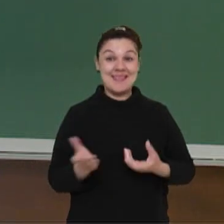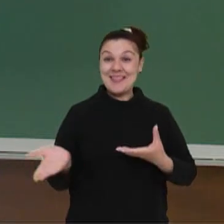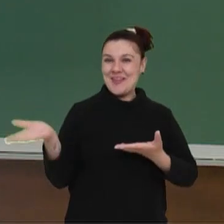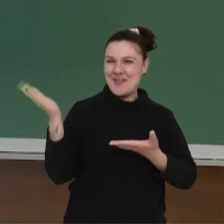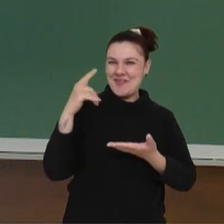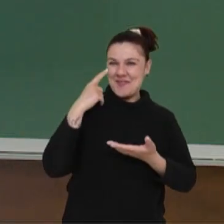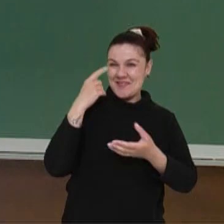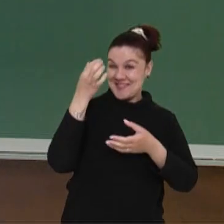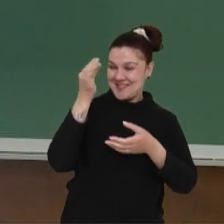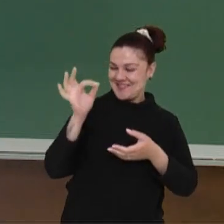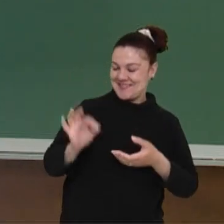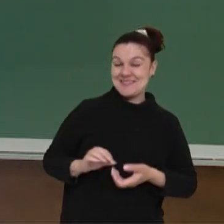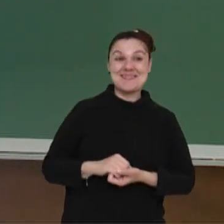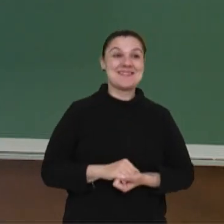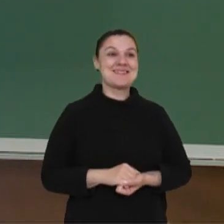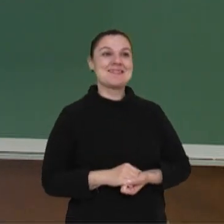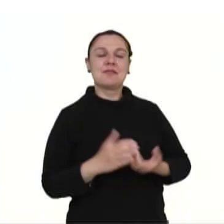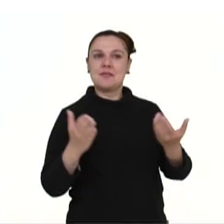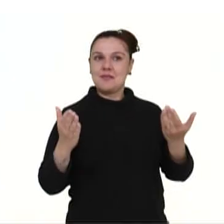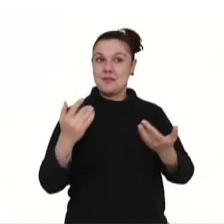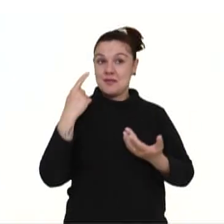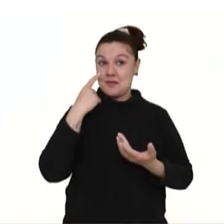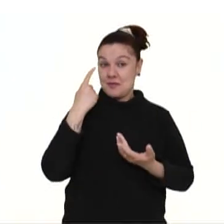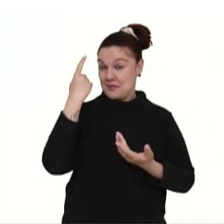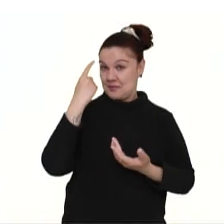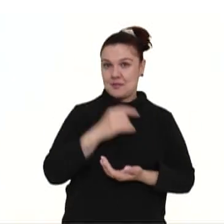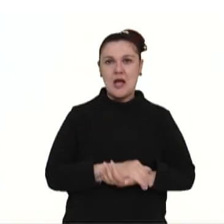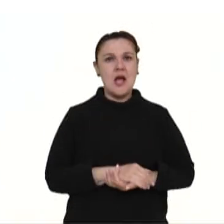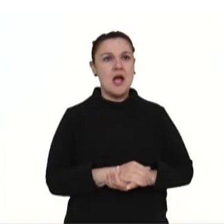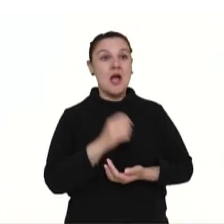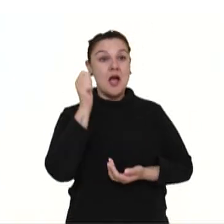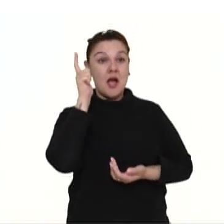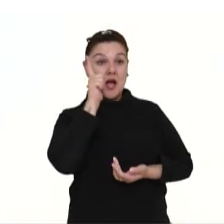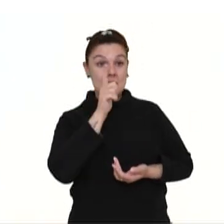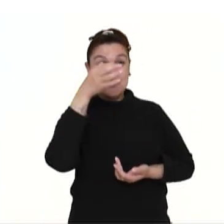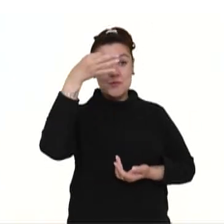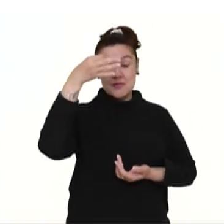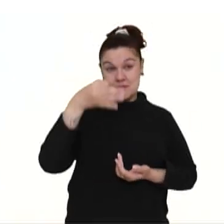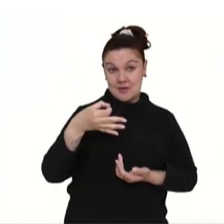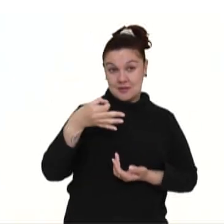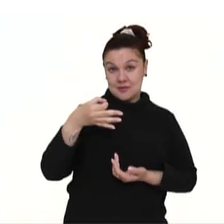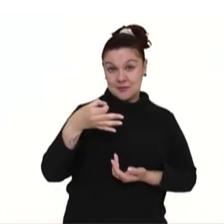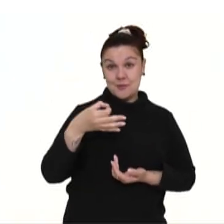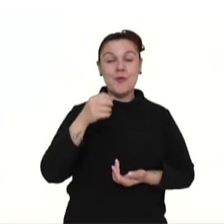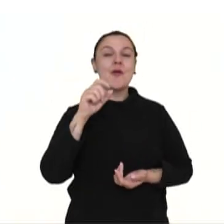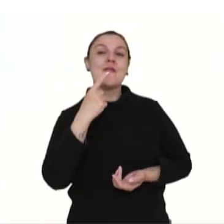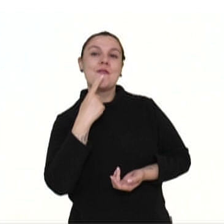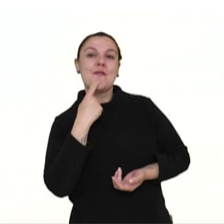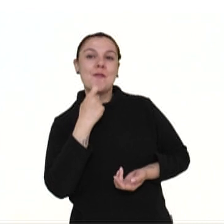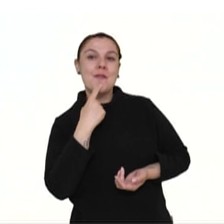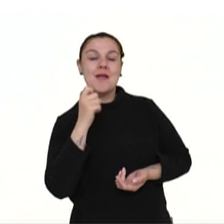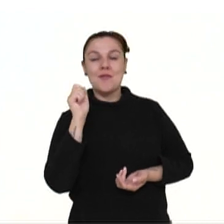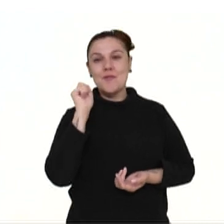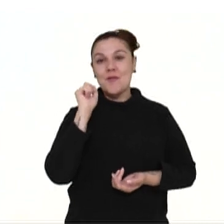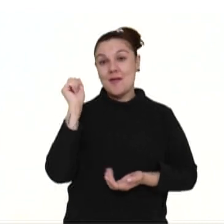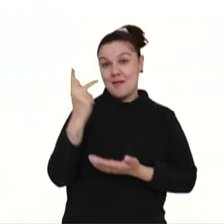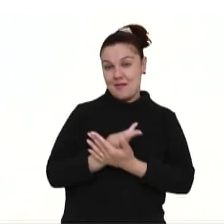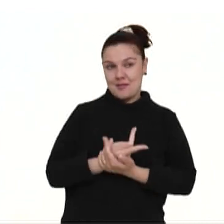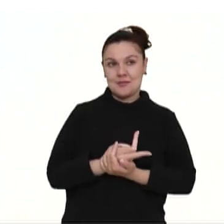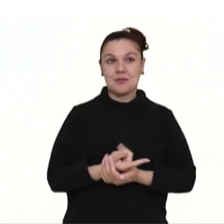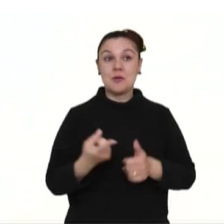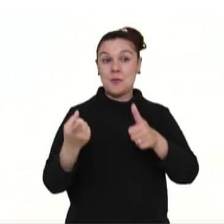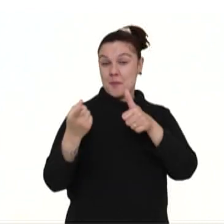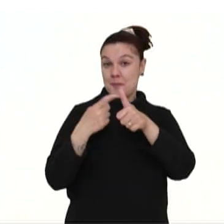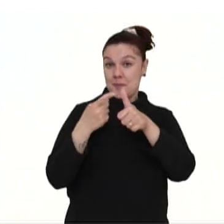Vamos para a correção? Olha só, então azul para corretos e vermelhos para errados. Número 1, uma